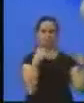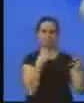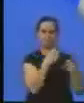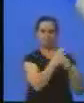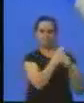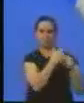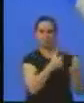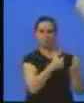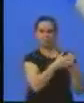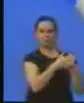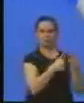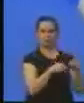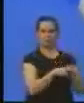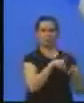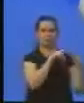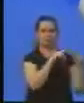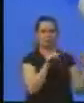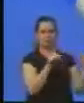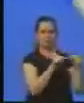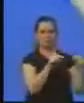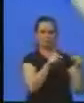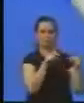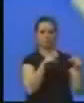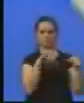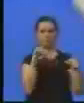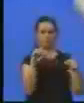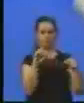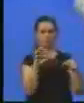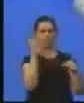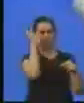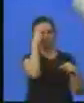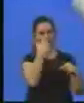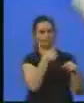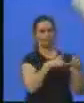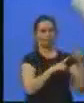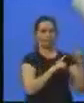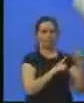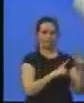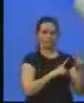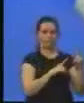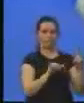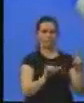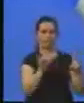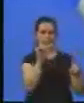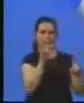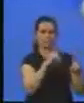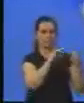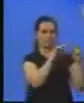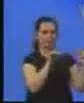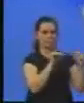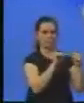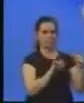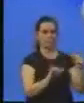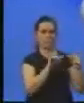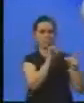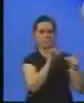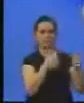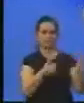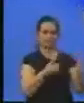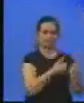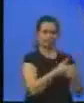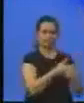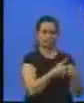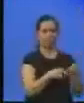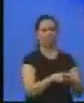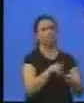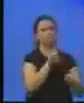nós vamos fazer isso? Quando o Δx vai para zero, o que acontece? O dy e o ΔY ficam muito próximos. Então, eu uso